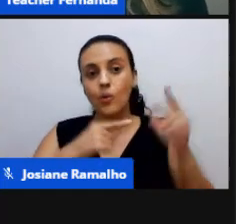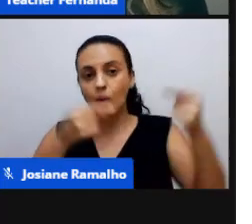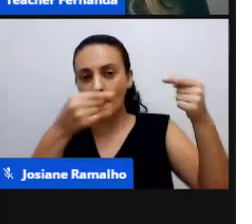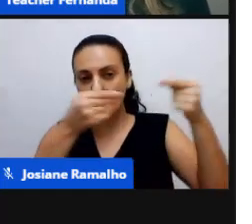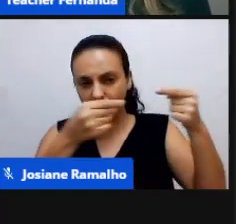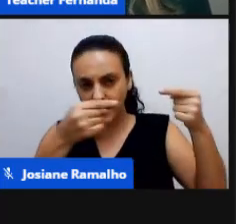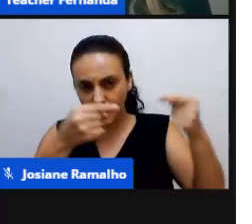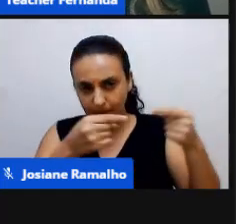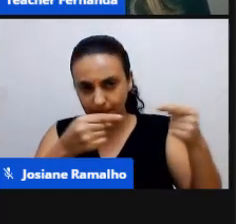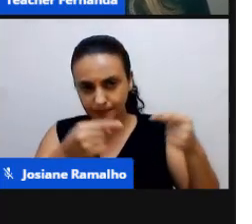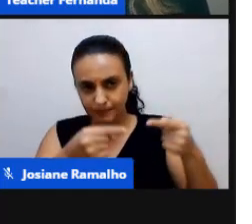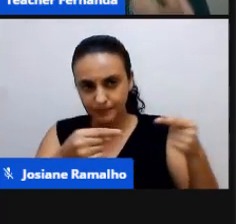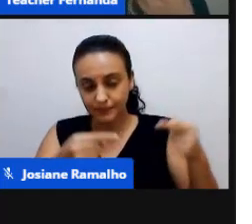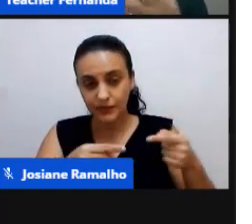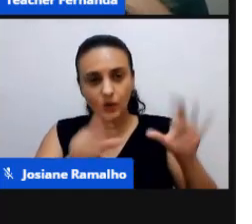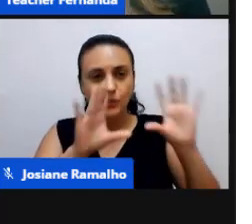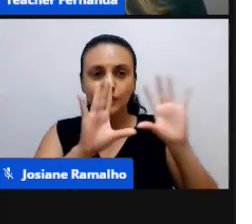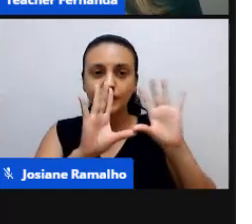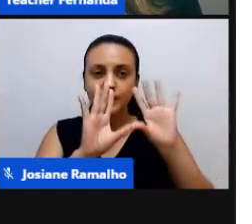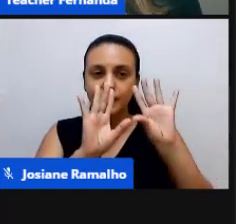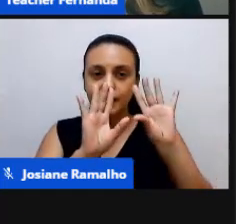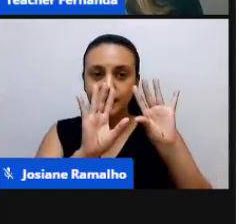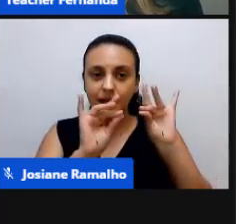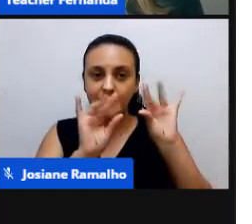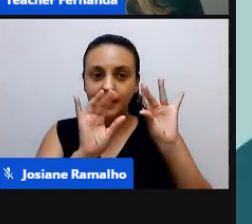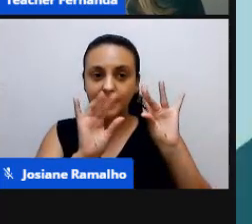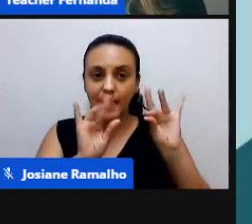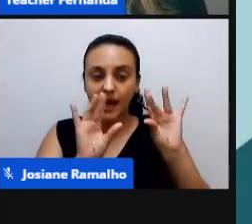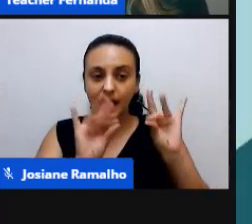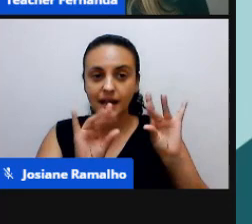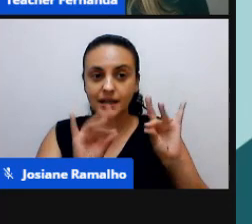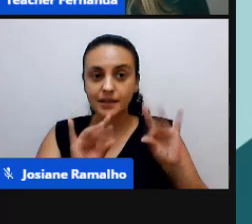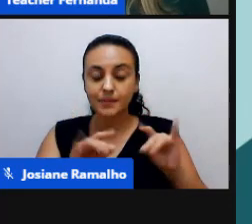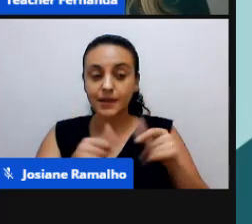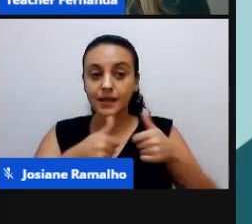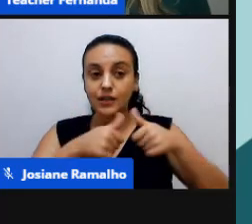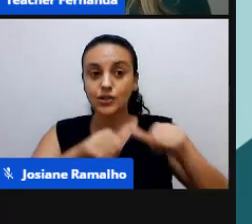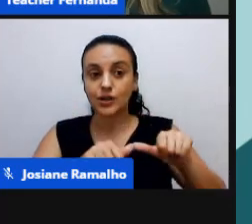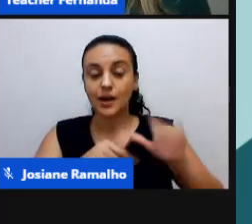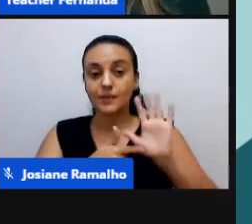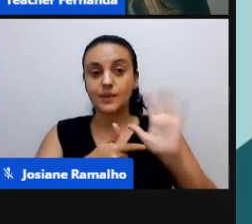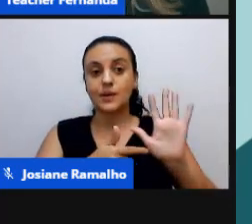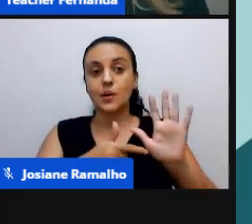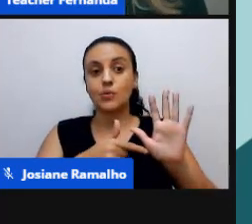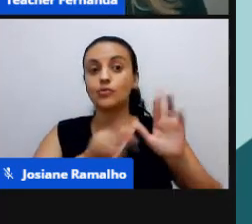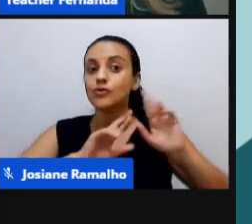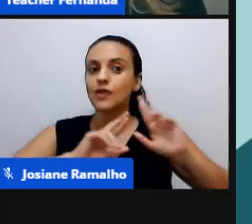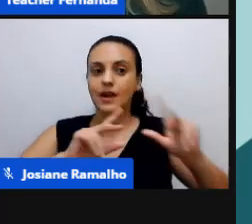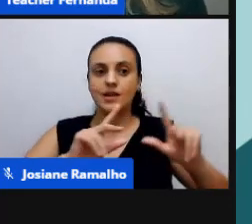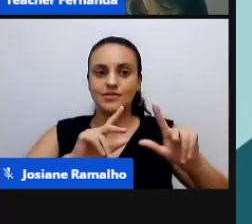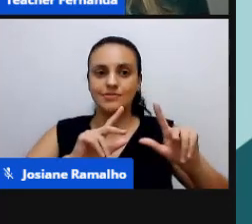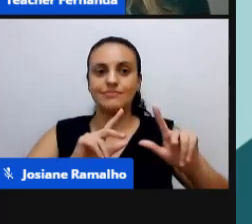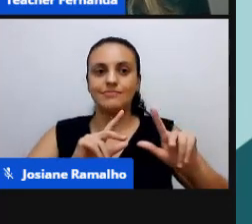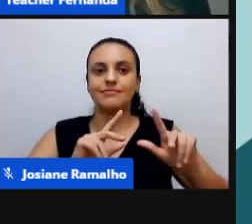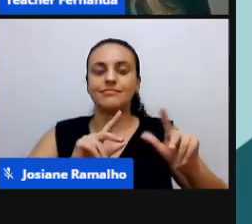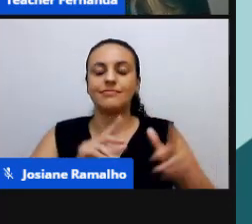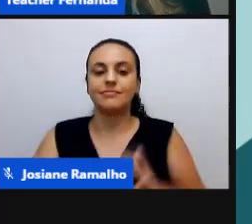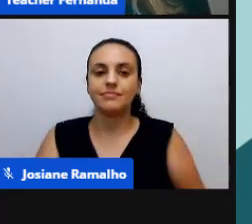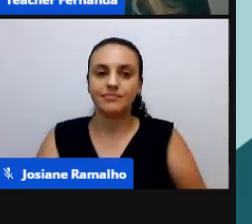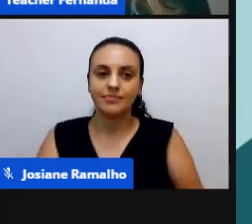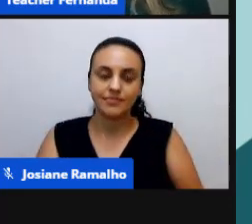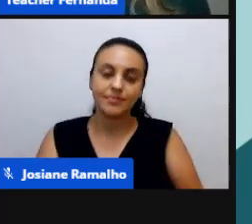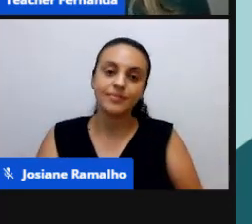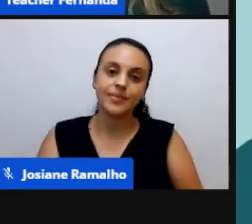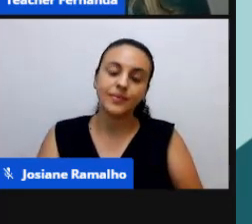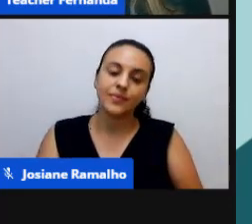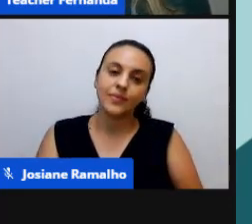São detalhes do design, mas que vai fazer a sua apresentação ficar diferente, tá bom? E mais um conceito